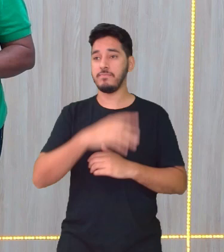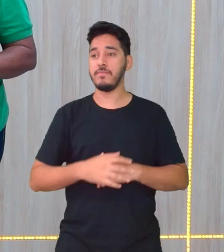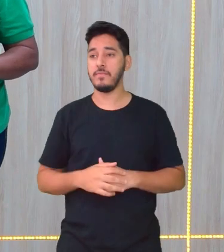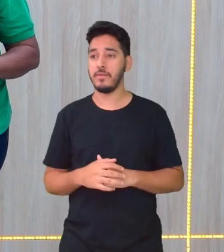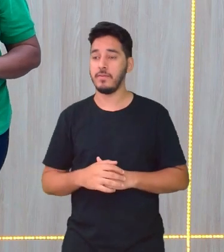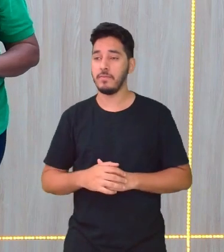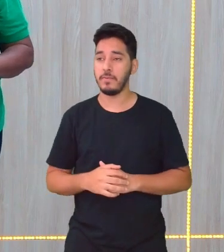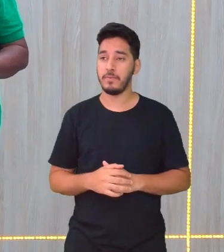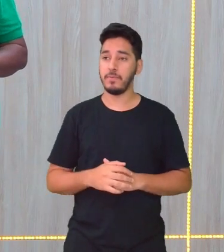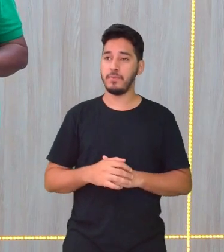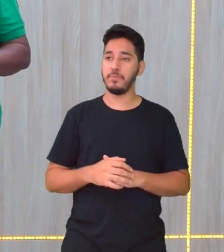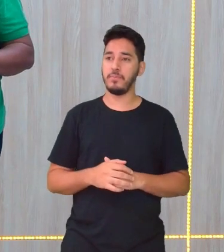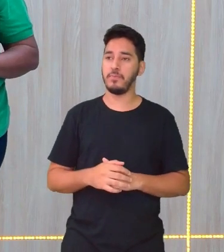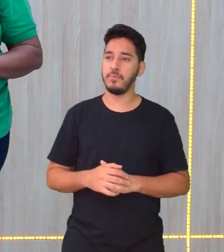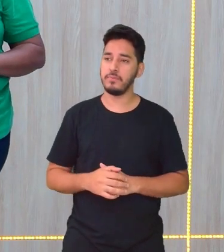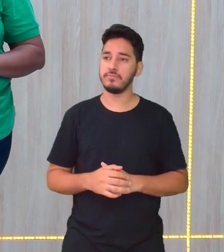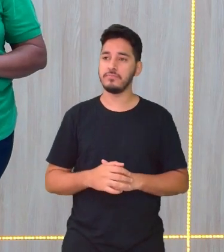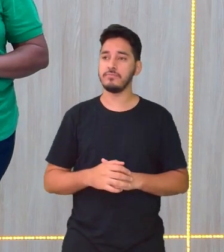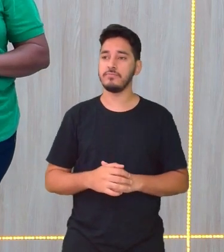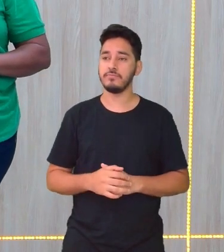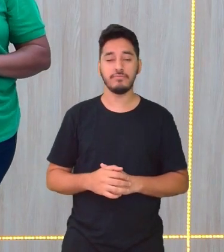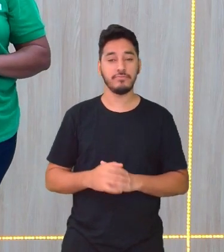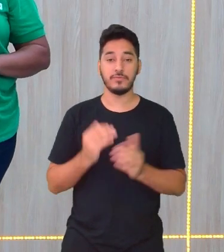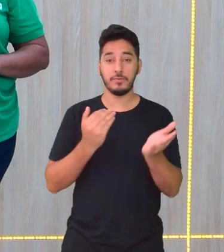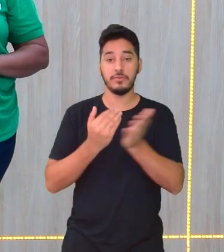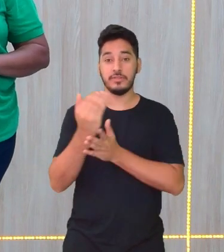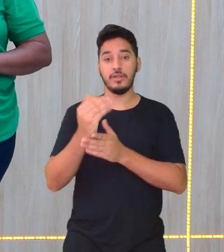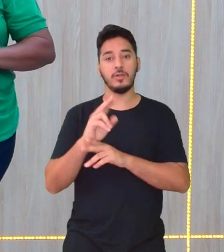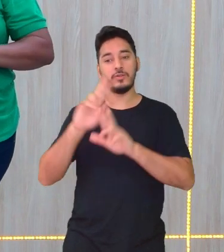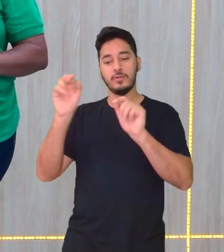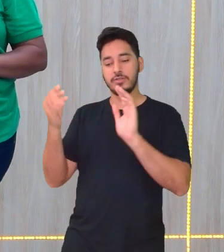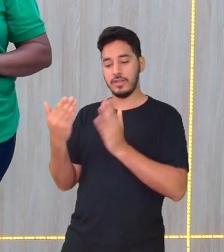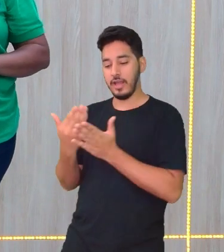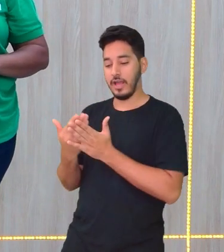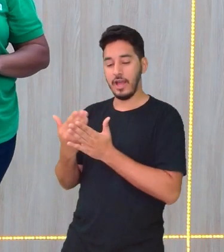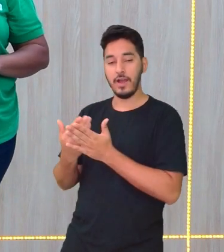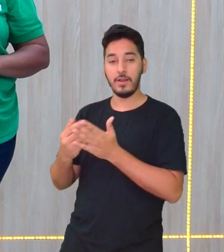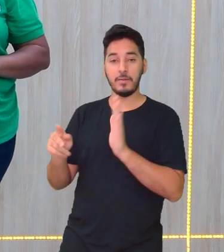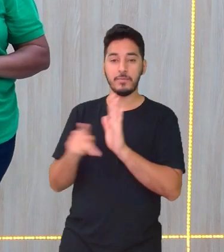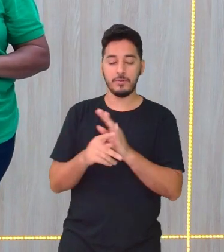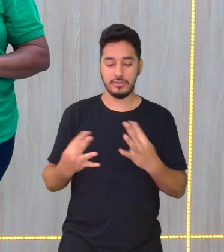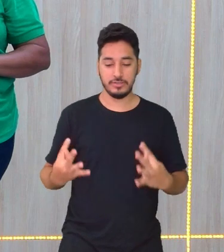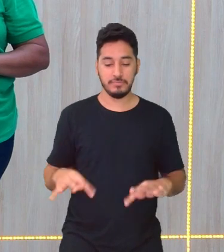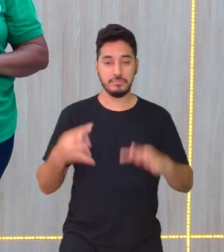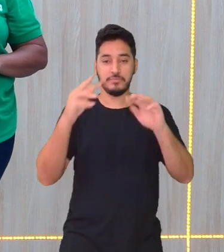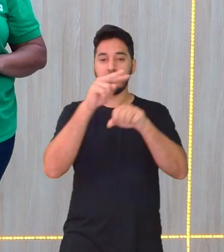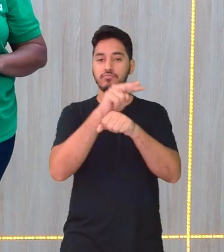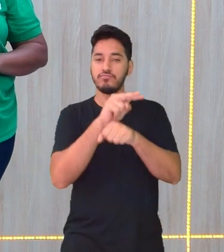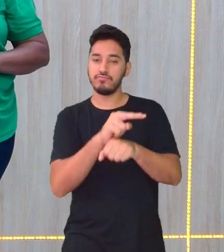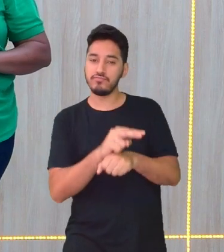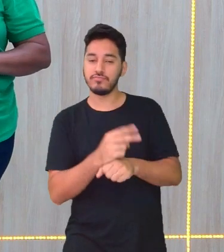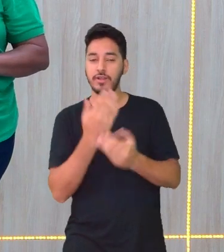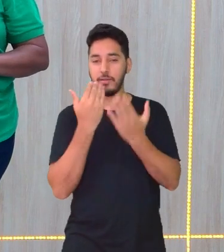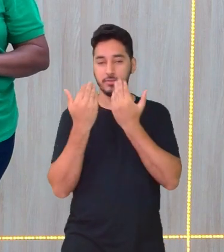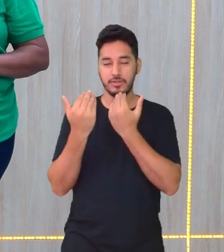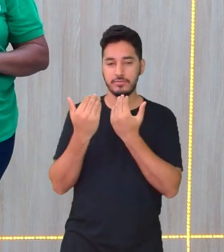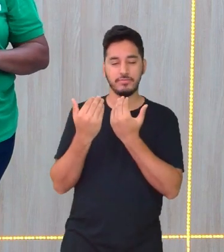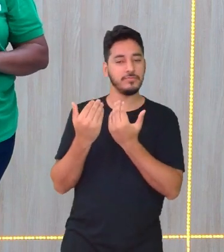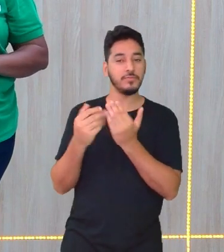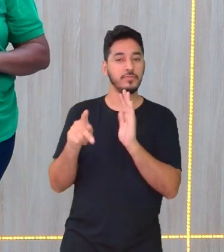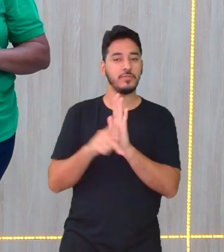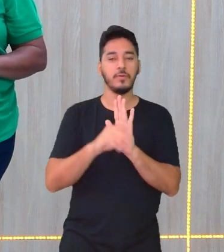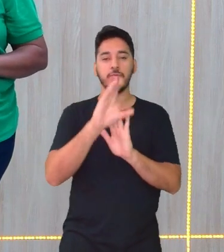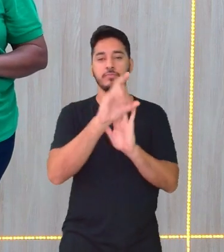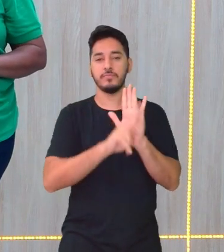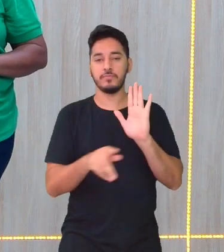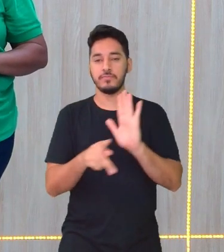vamos aí começar a nossa aula de fato falando sobre a tecnologia da conservação dos alimentos. O nosso componente curricular